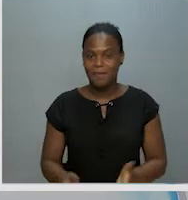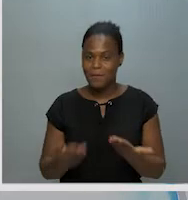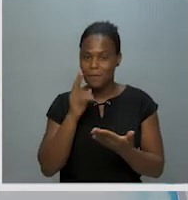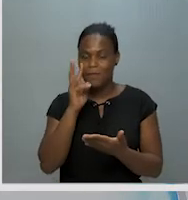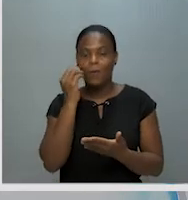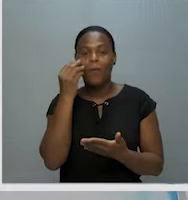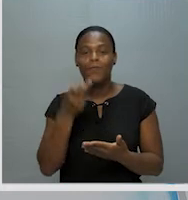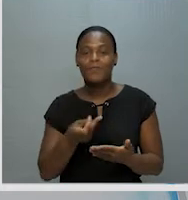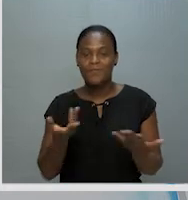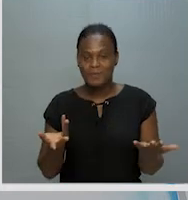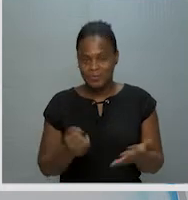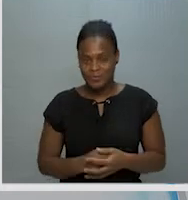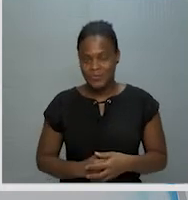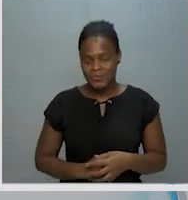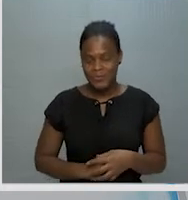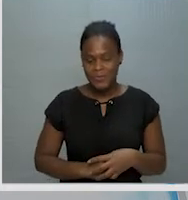Vamos ver como é que fica então